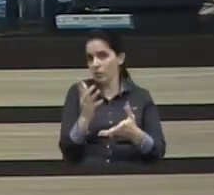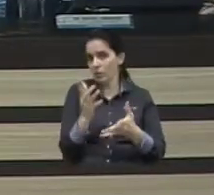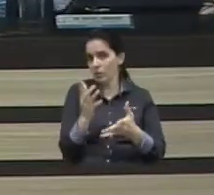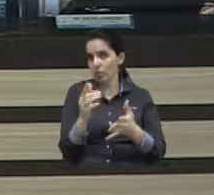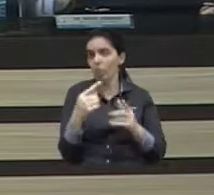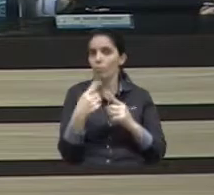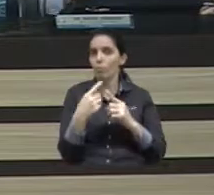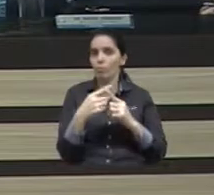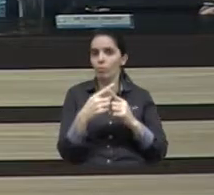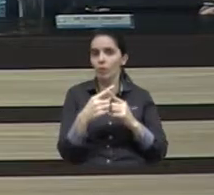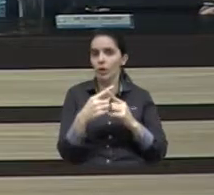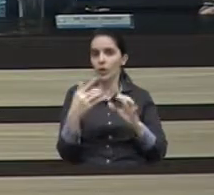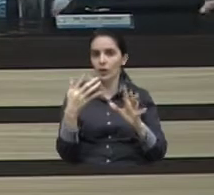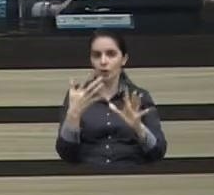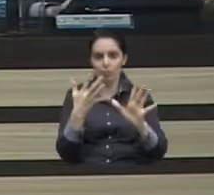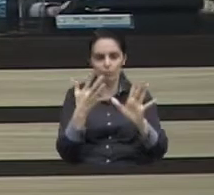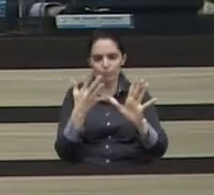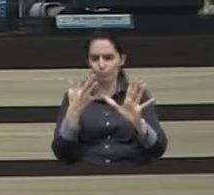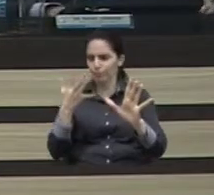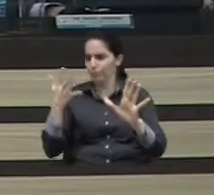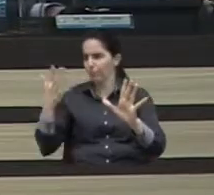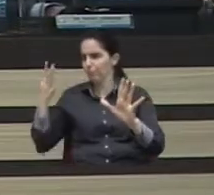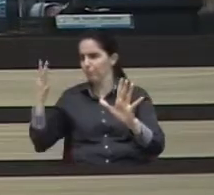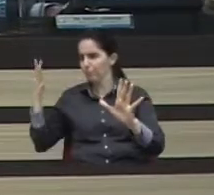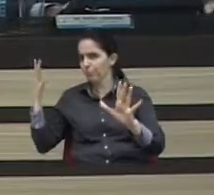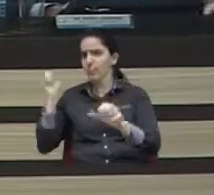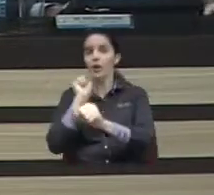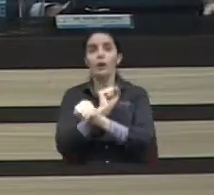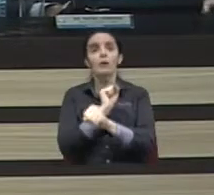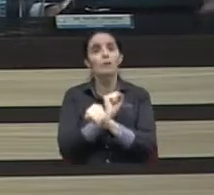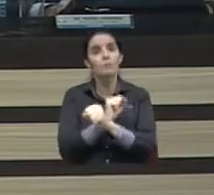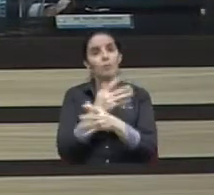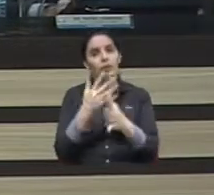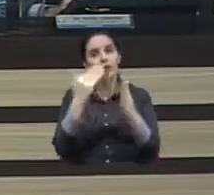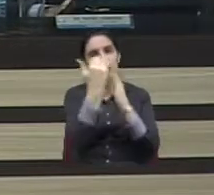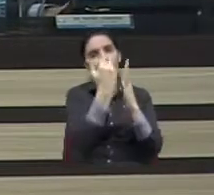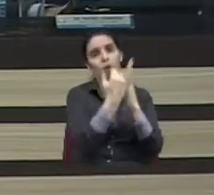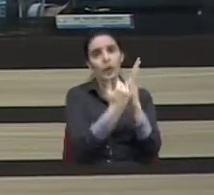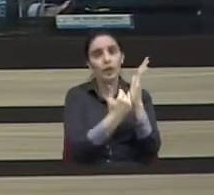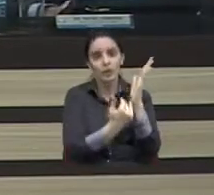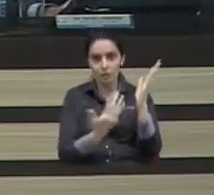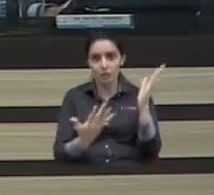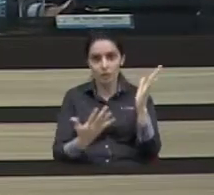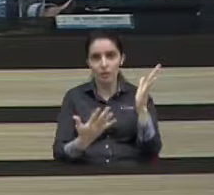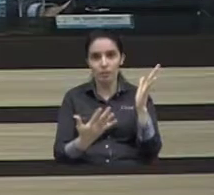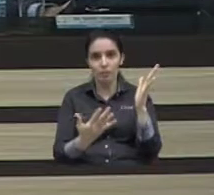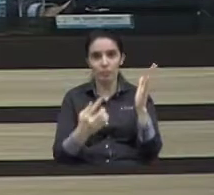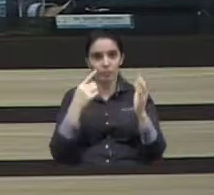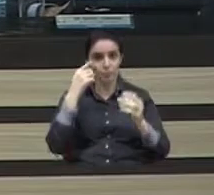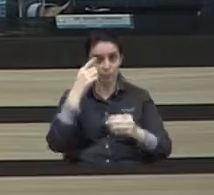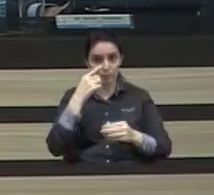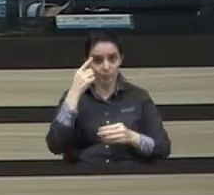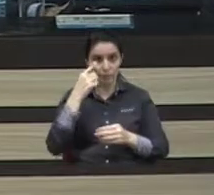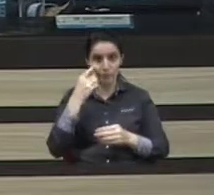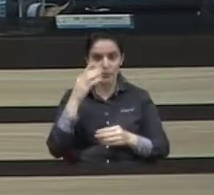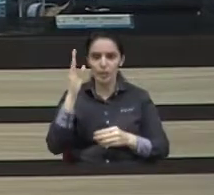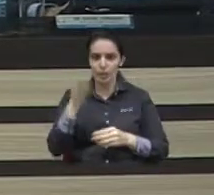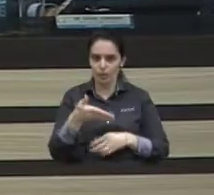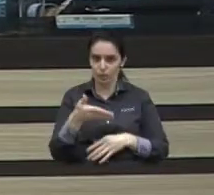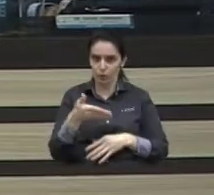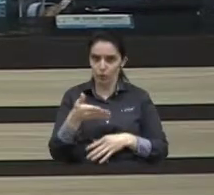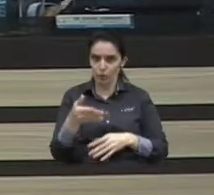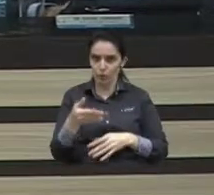que está novamente se formando, uma nova lista de espera. Oftalmo, se não me engano, ela já está sanada ou